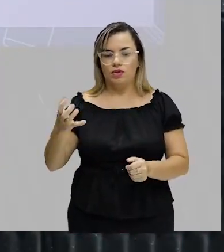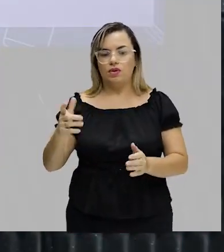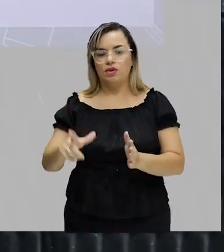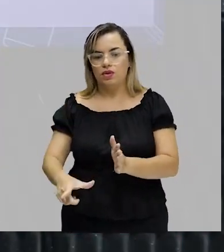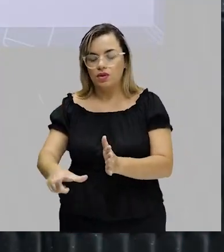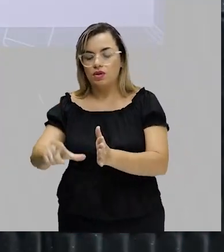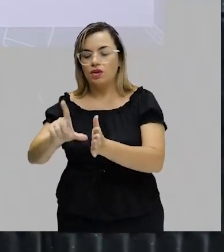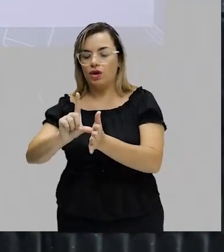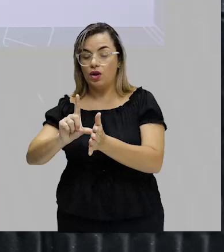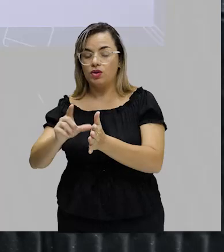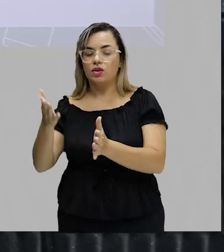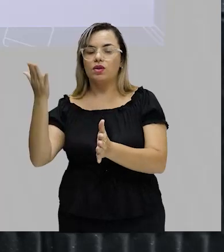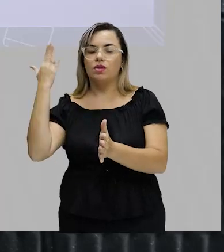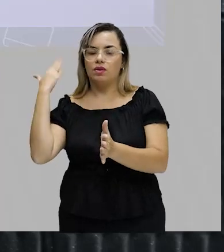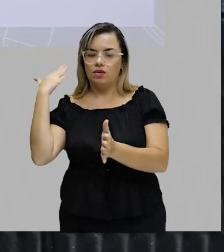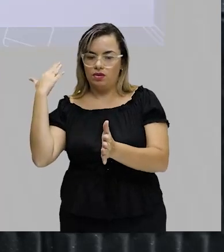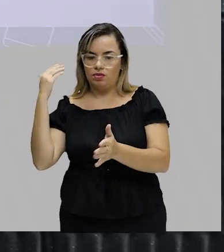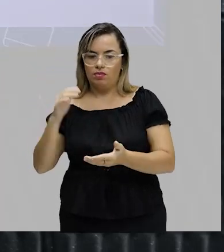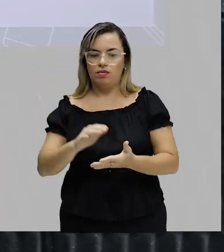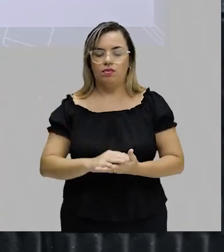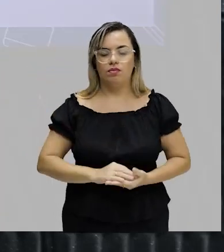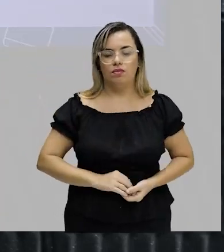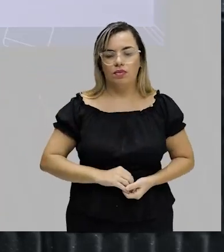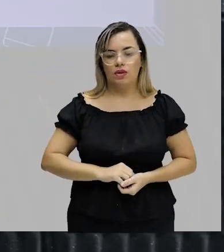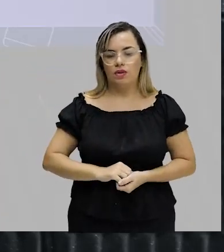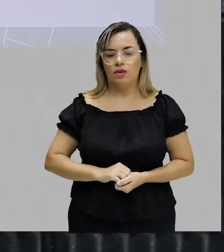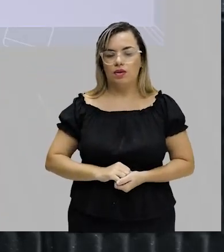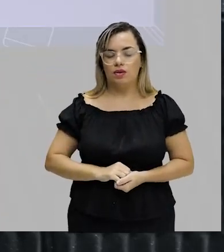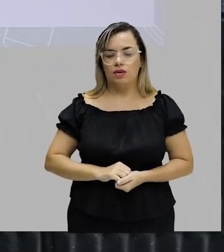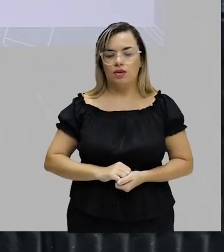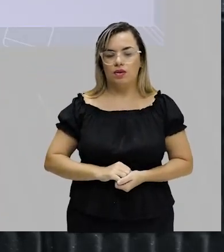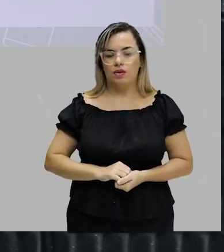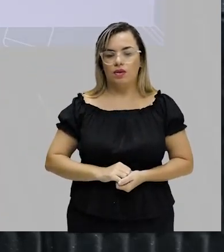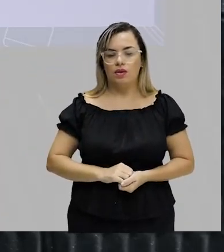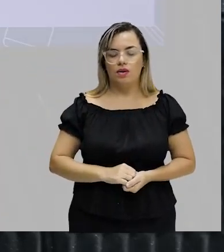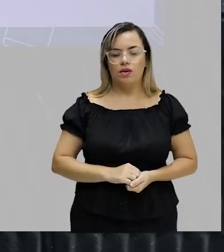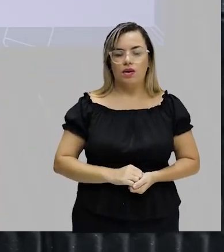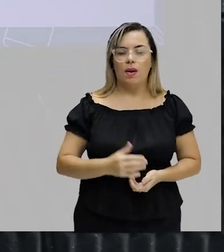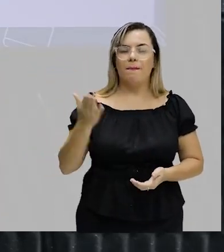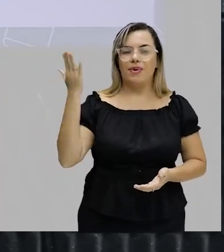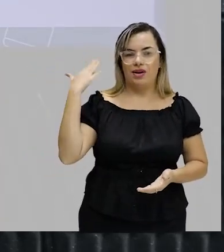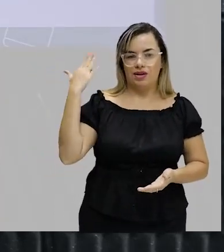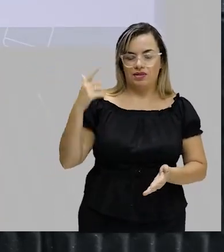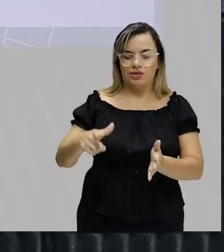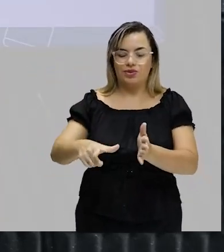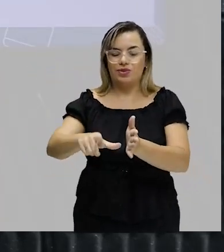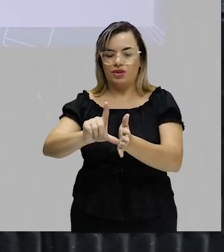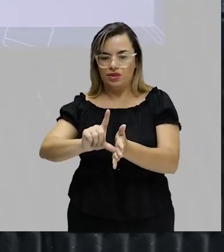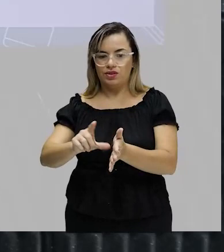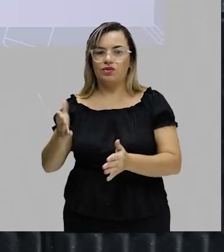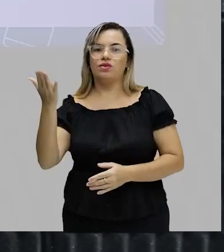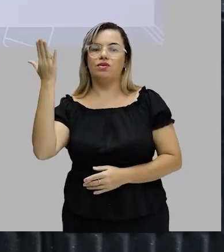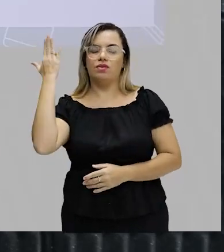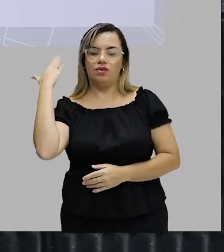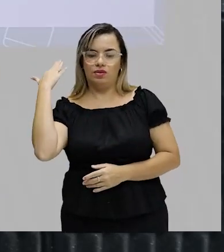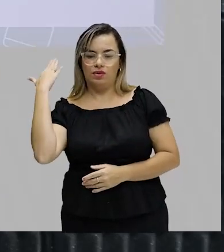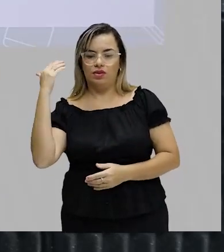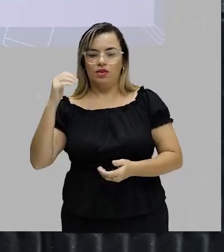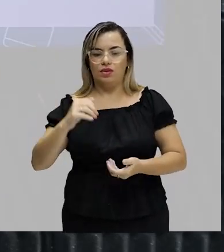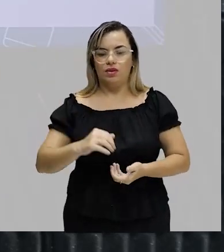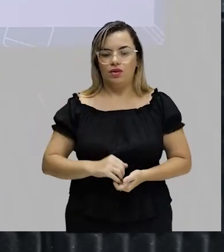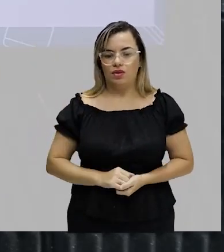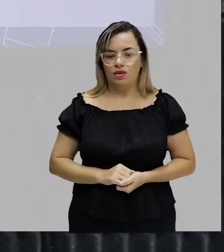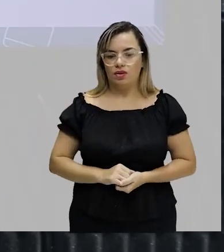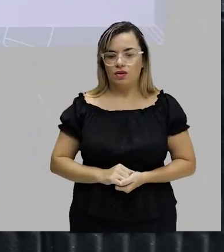ação passada. A past before another past. Um passado antes de um outro passado. I had